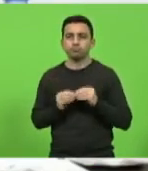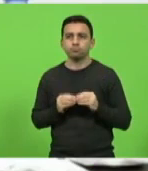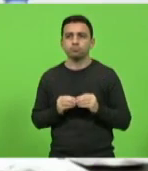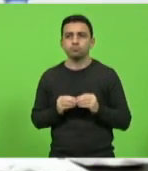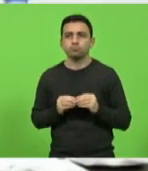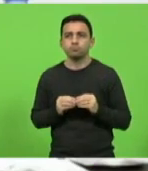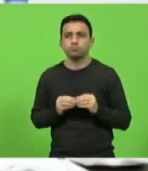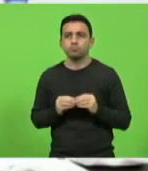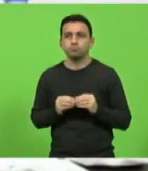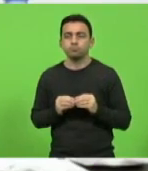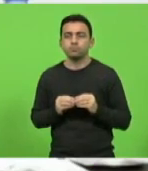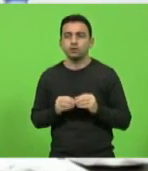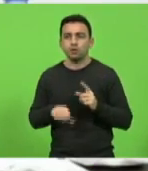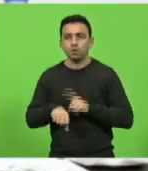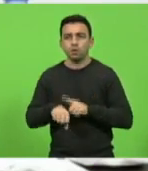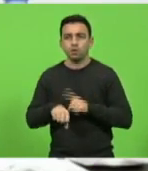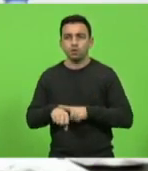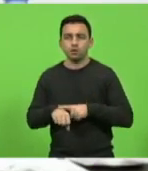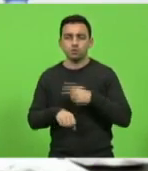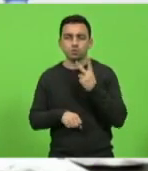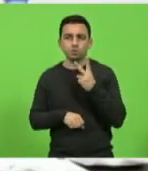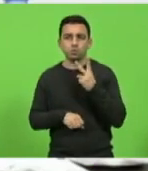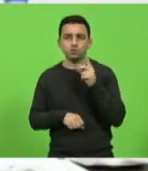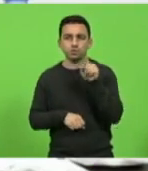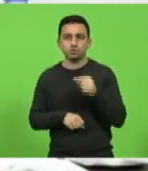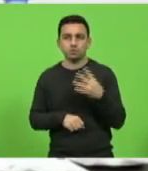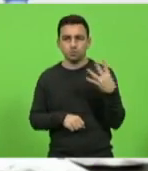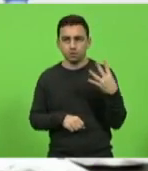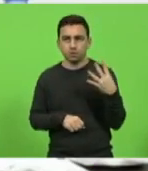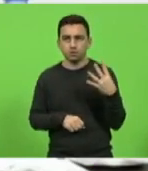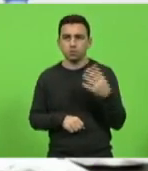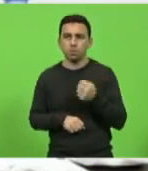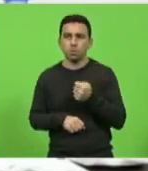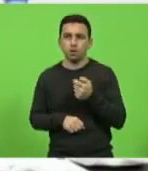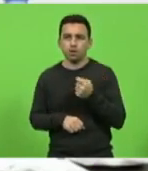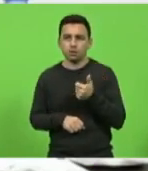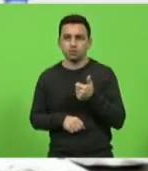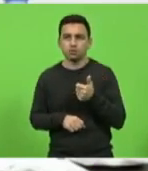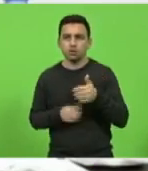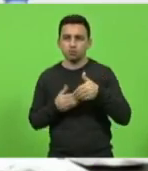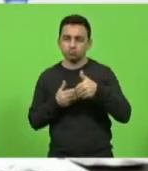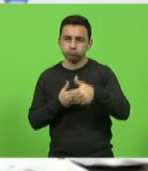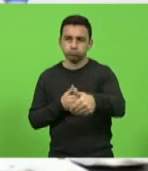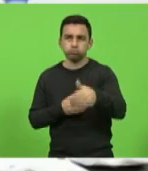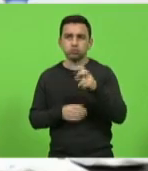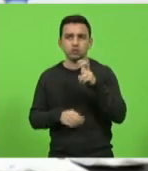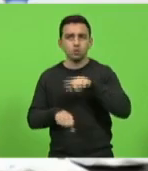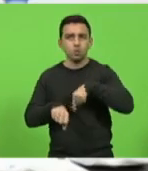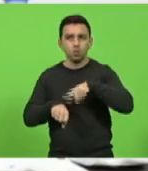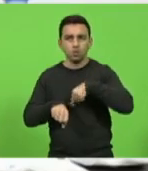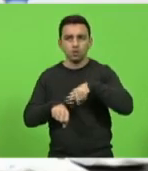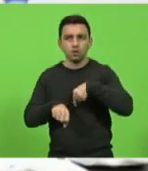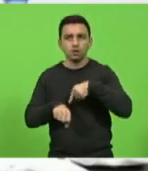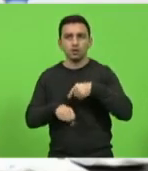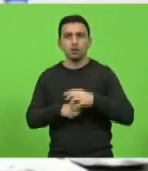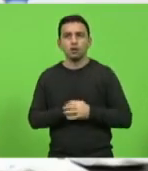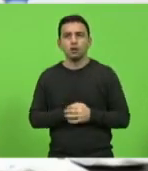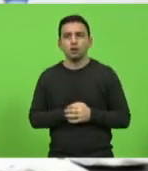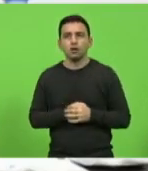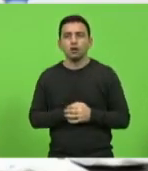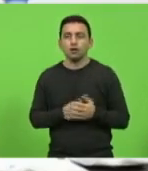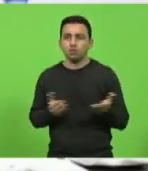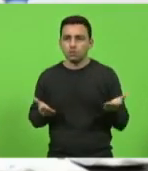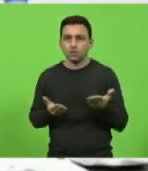é um 14:04 já estamos praticamente às 5:00 julgamento comprime e com a